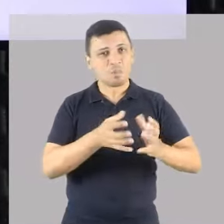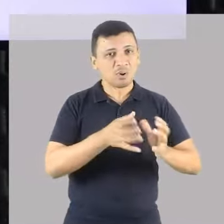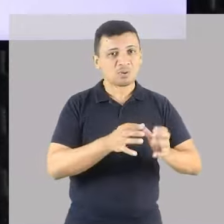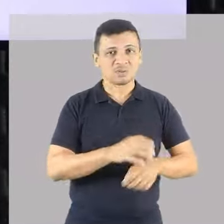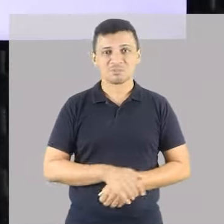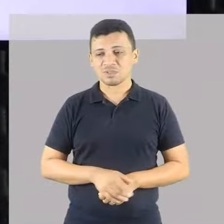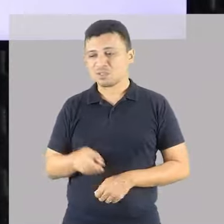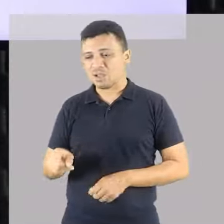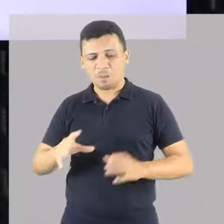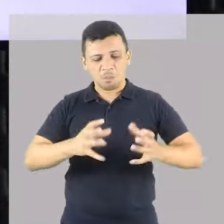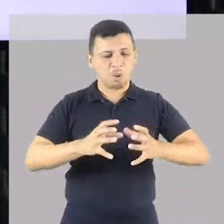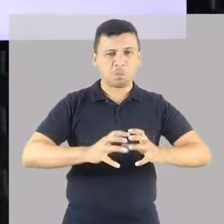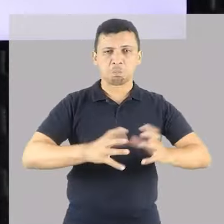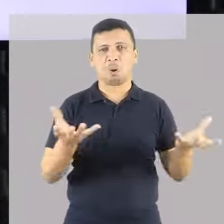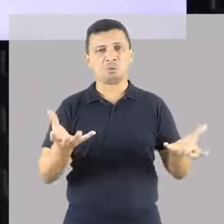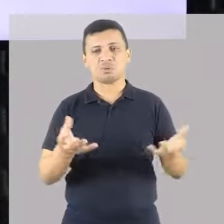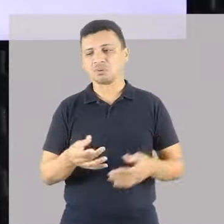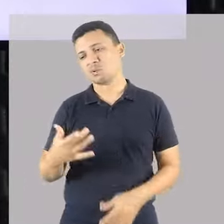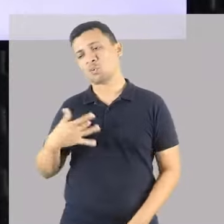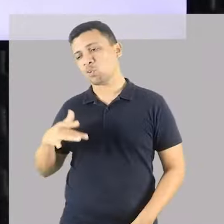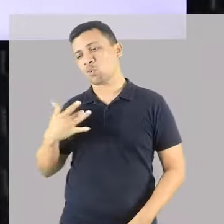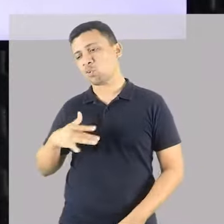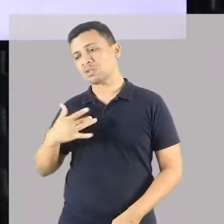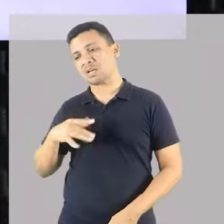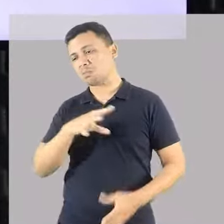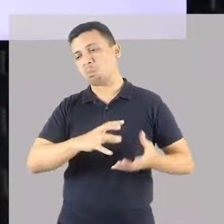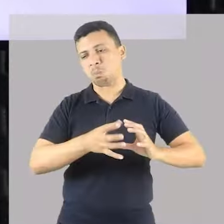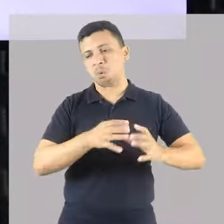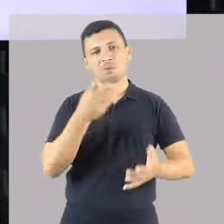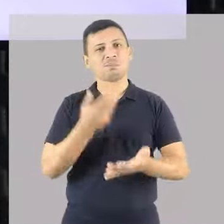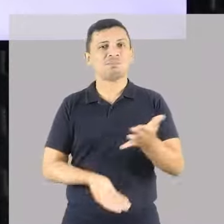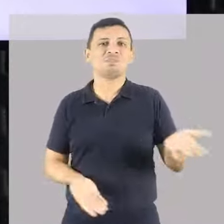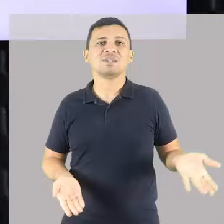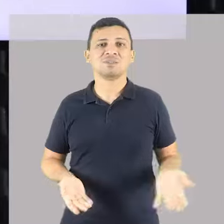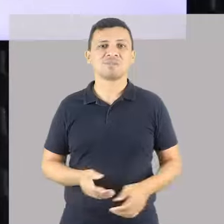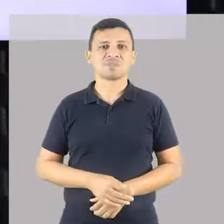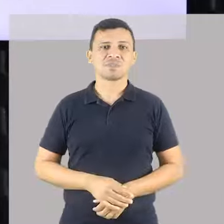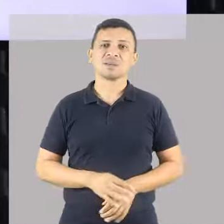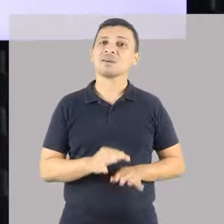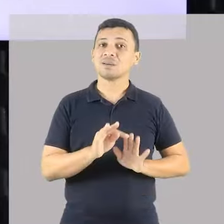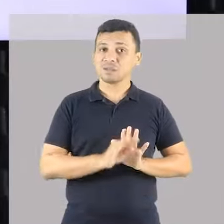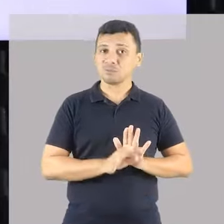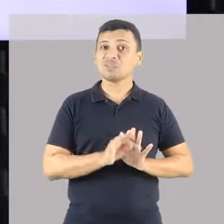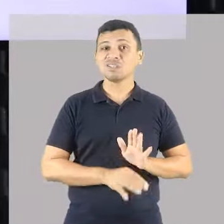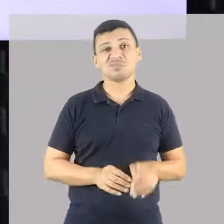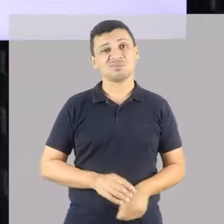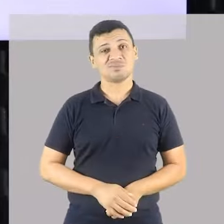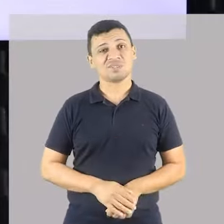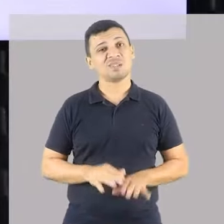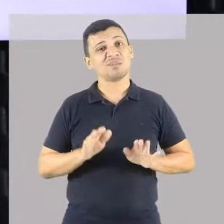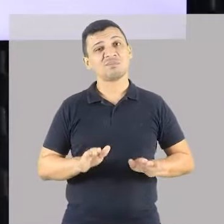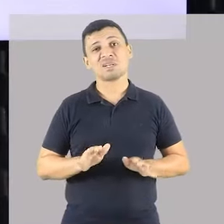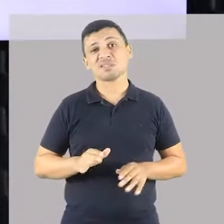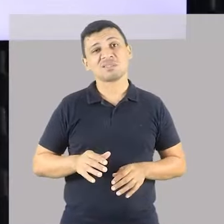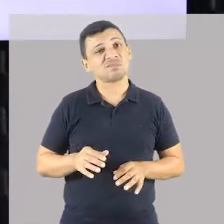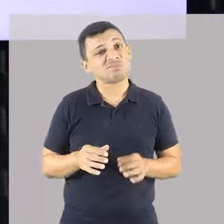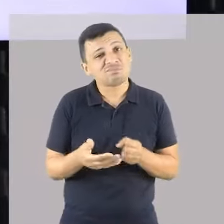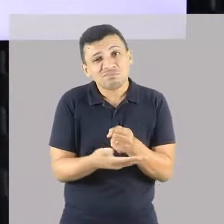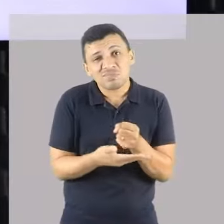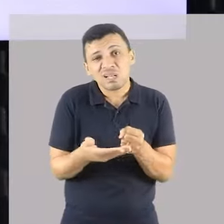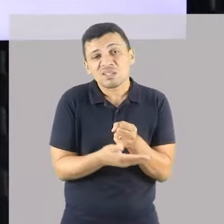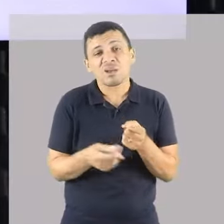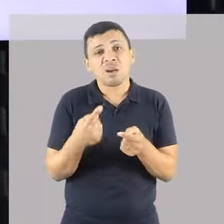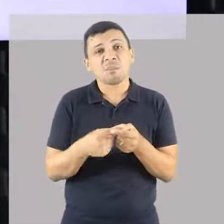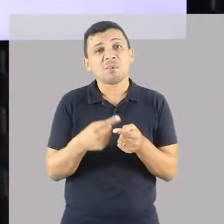Joãozinho furou a bola coitado do Joãozinho ficou sem bola é é um texto é só que é um texto primário por causa da